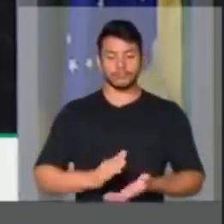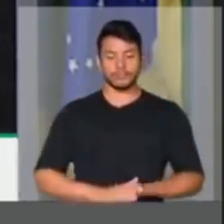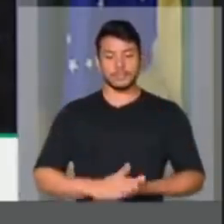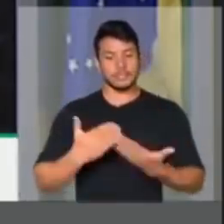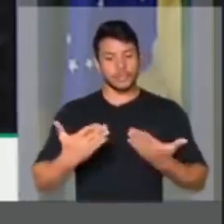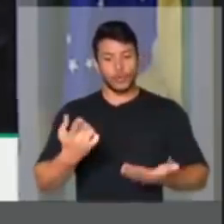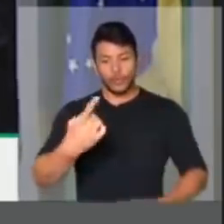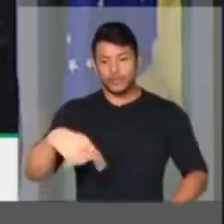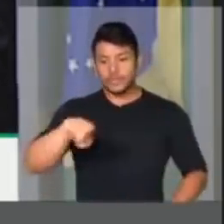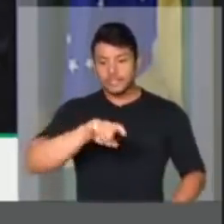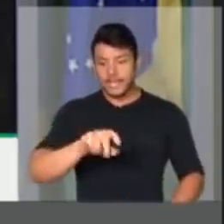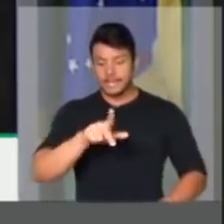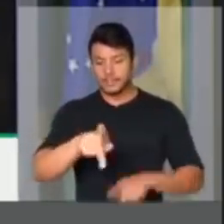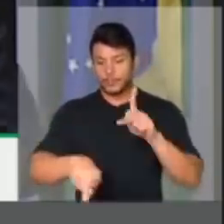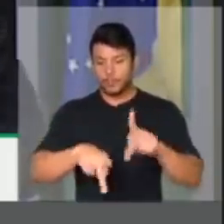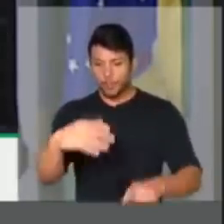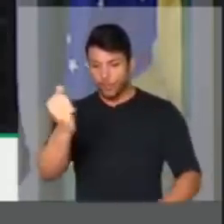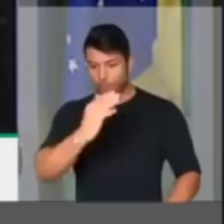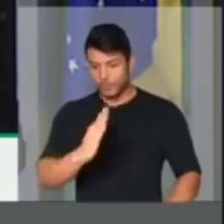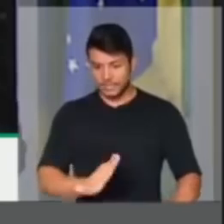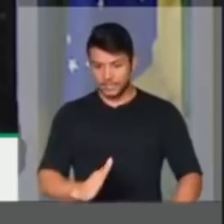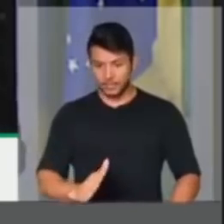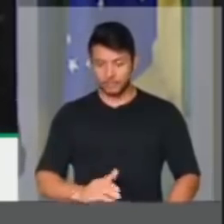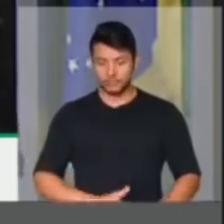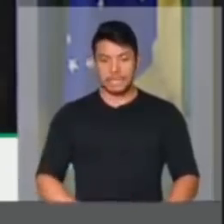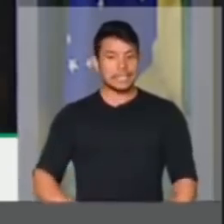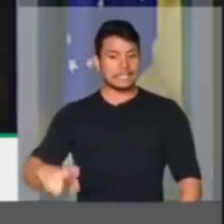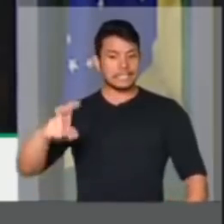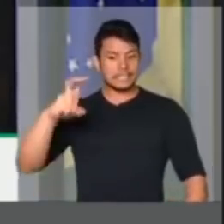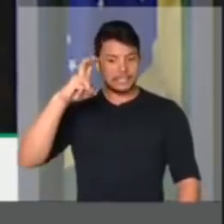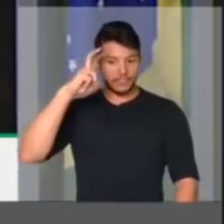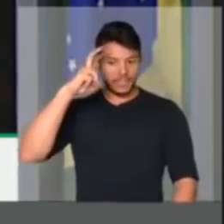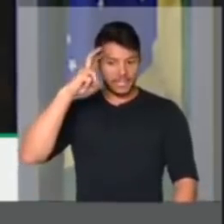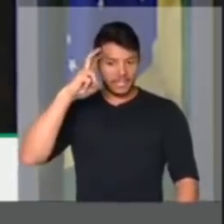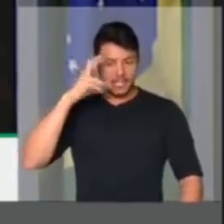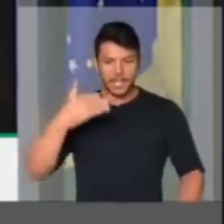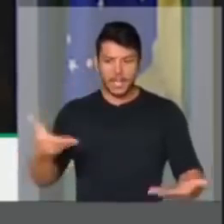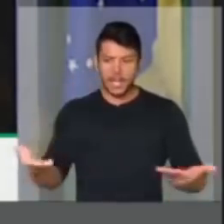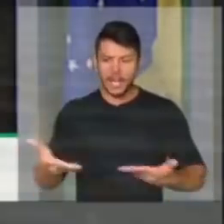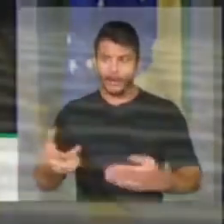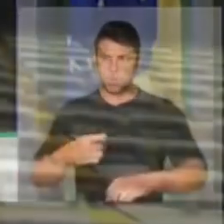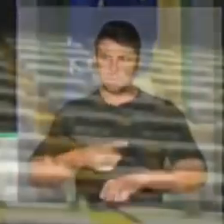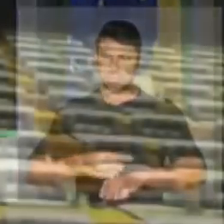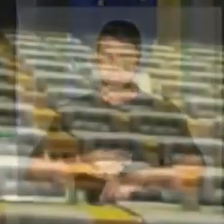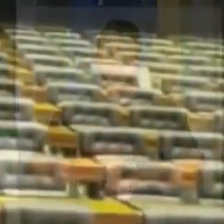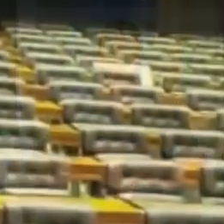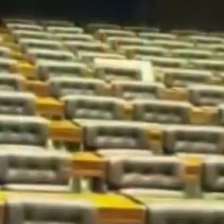Brasileiros e brasileiras, o plenário nesta quinta-feira, no fim da tarde, agora passa